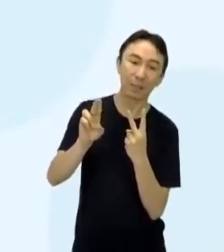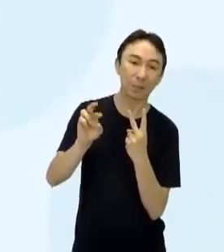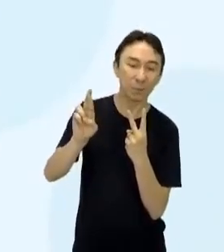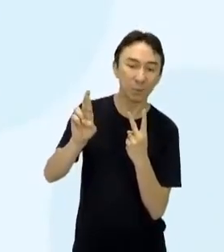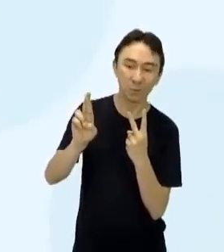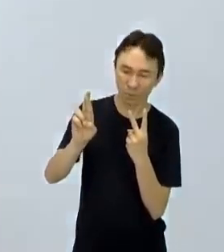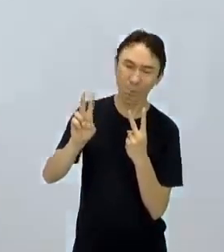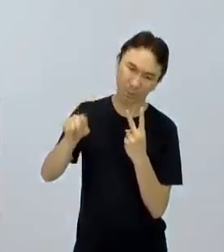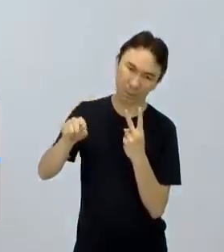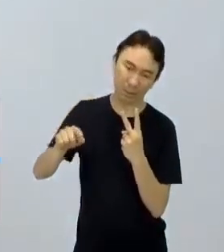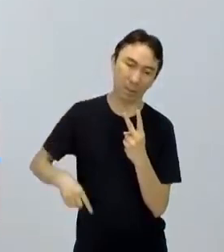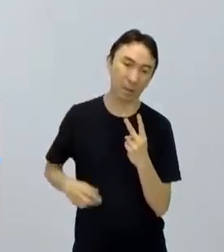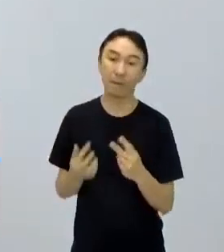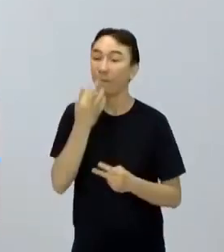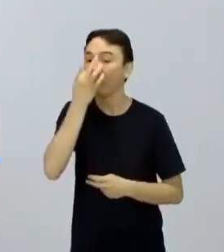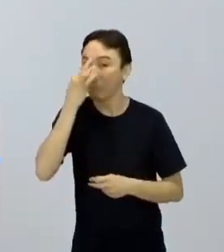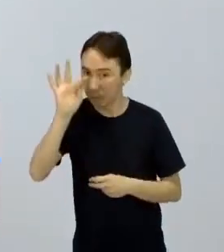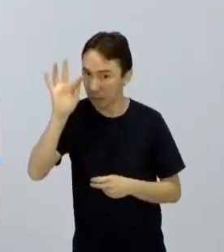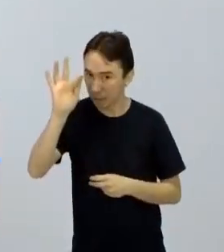ele